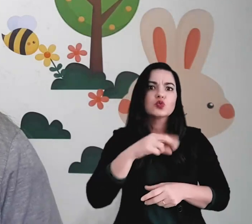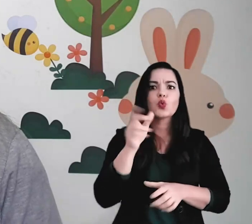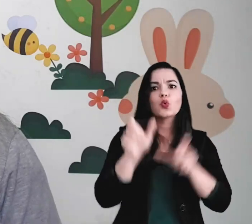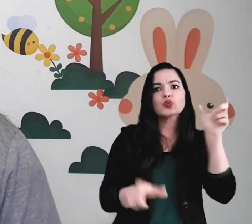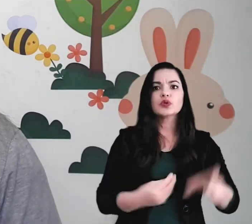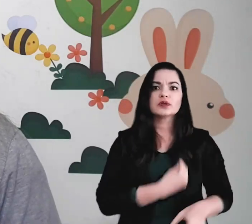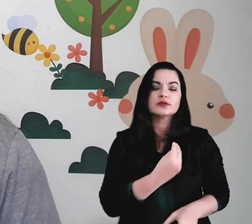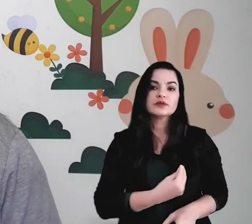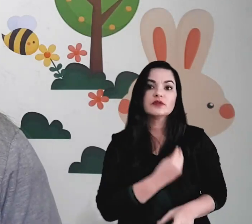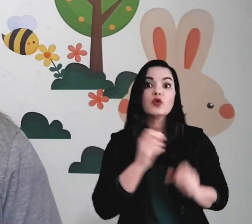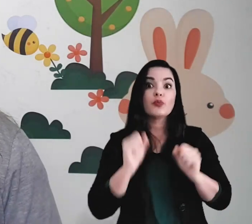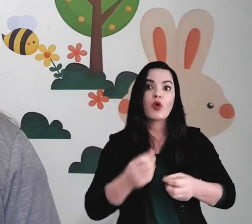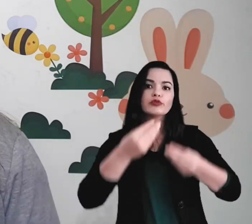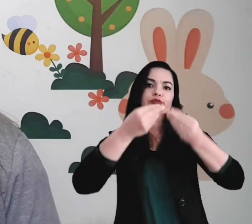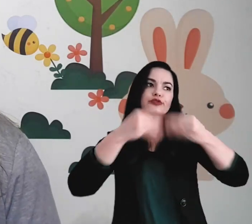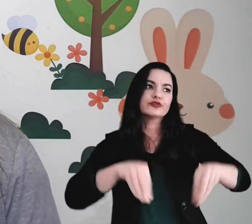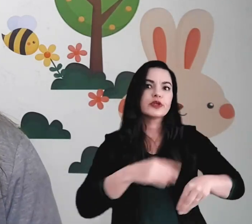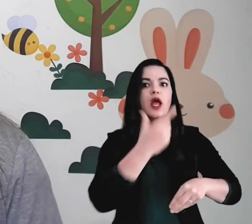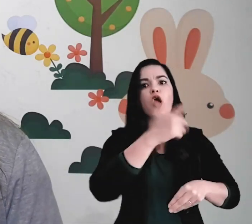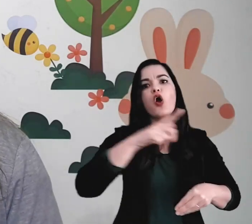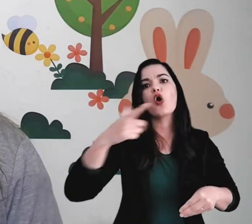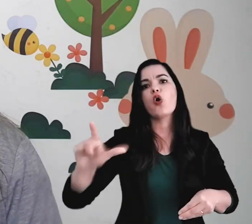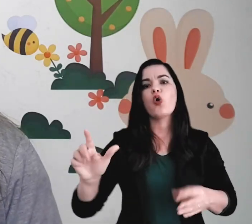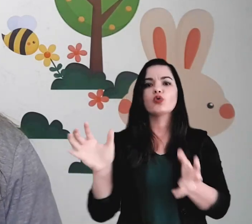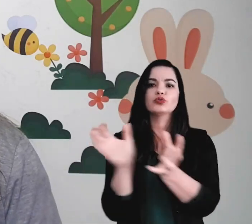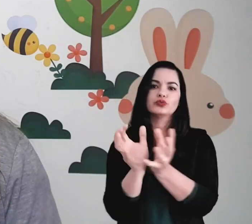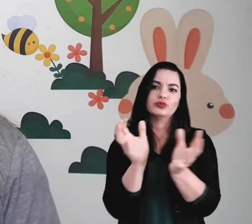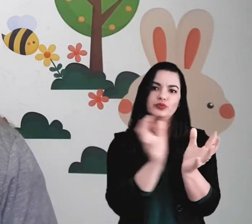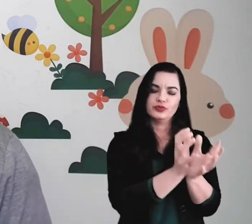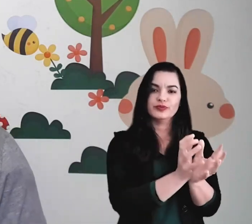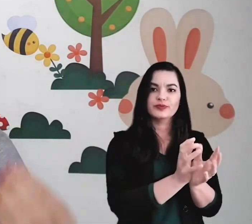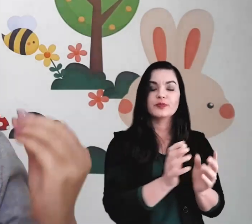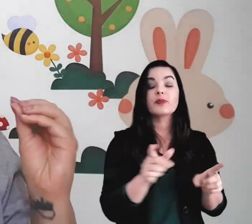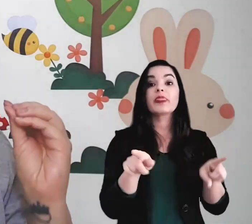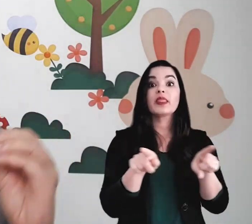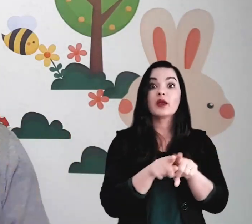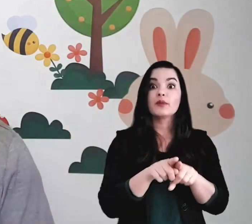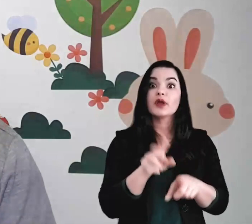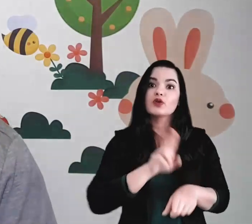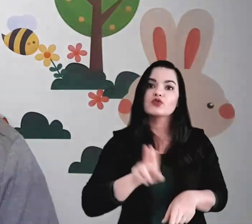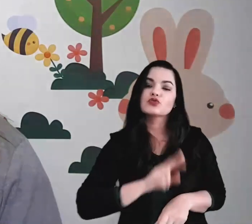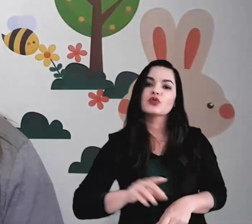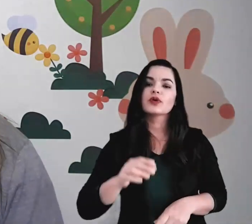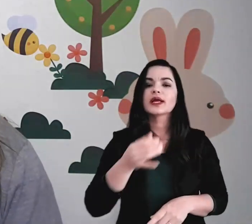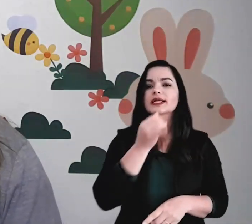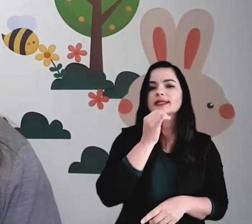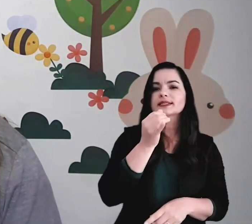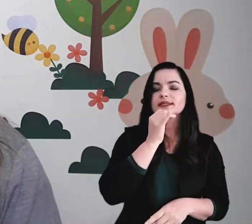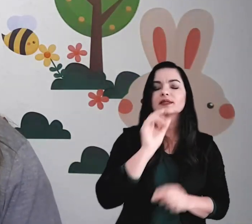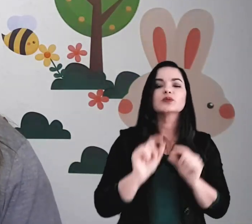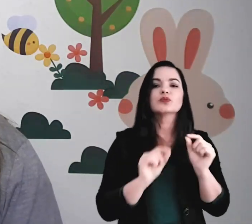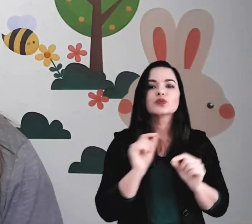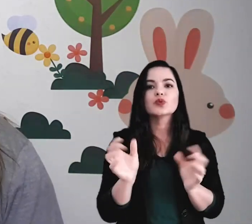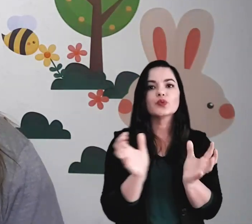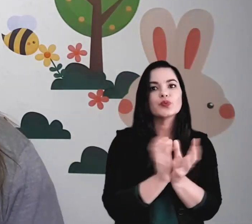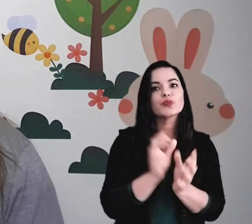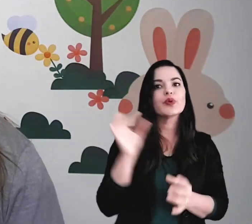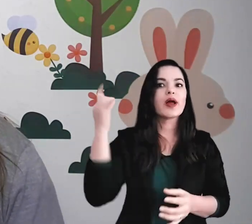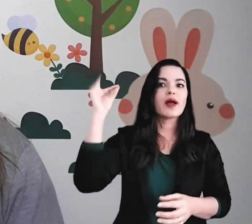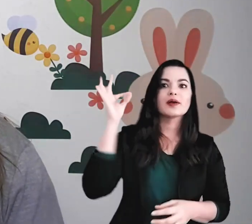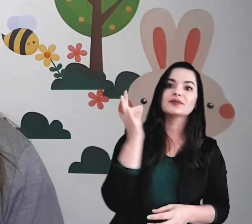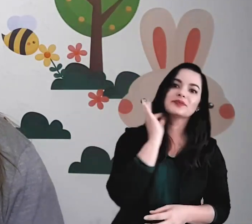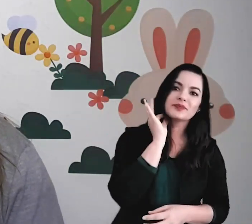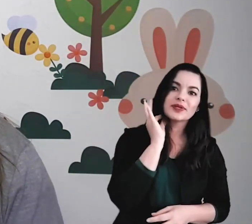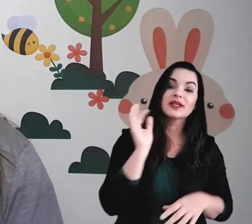outros seres vivos. Usei o exemplo da abelha, fazendo ali a polinização. Falei